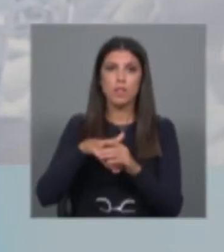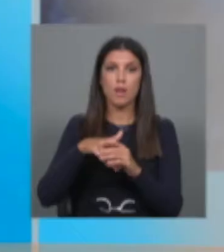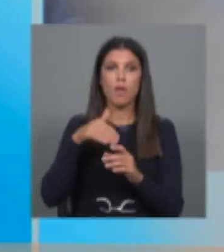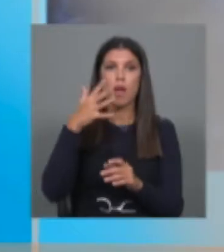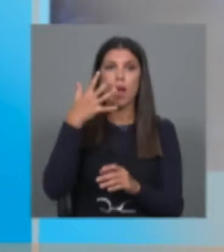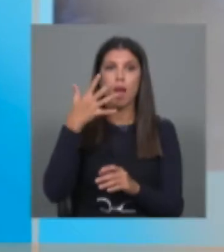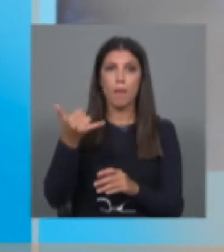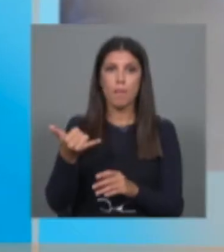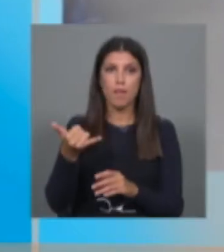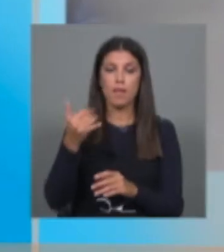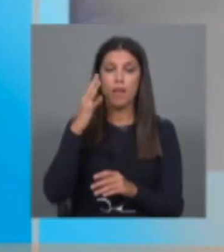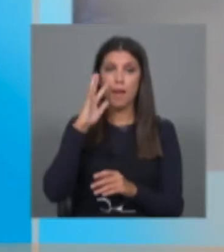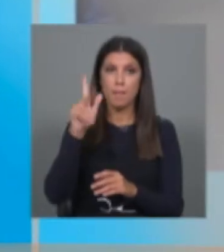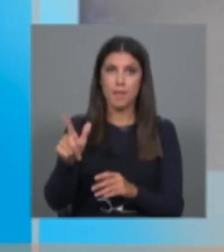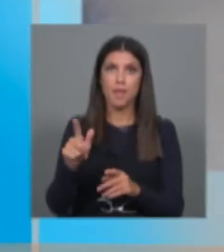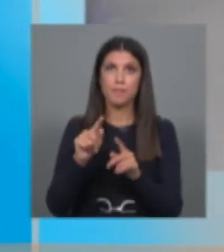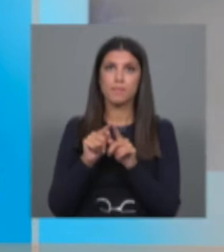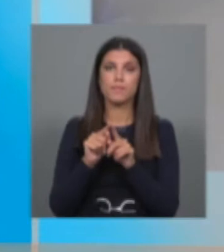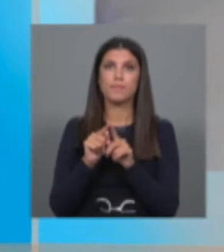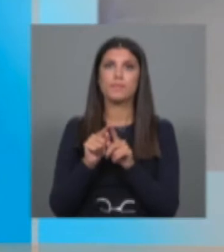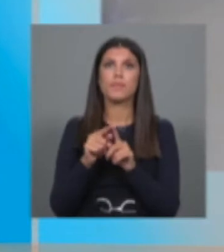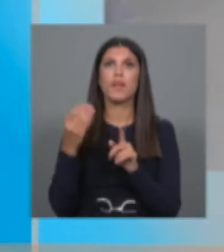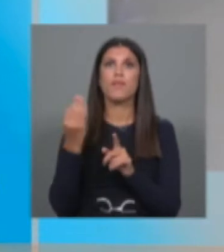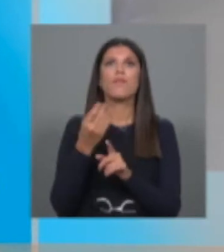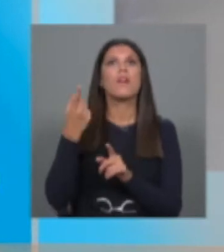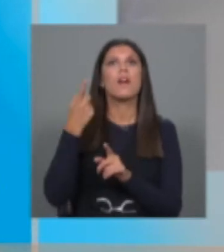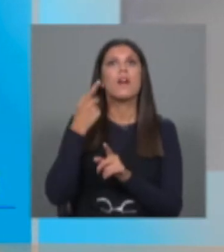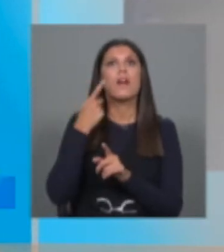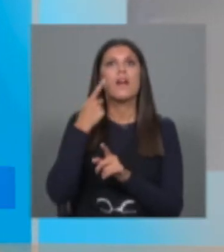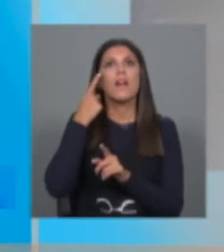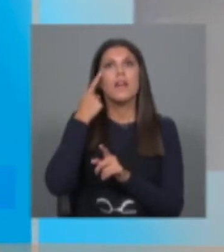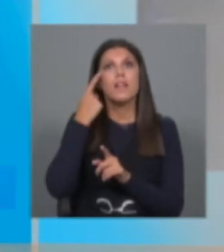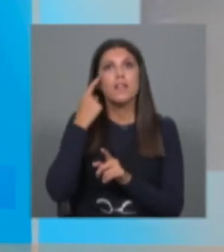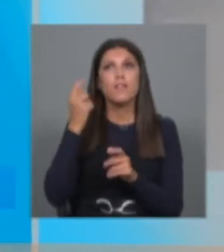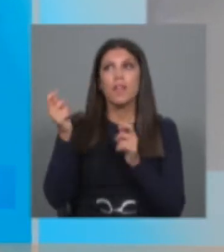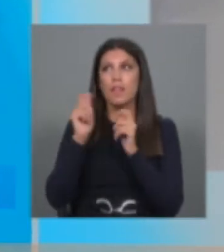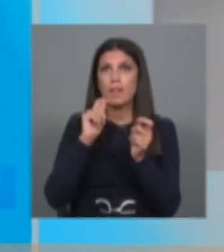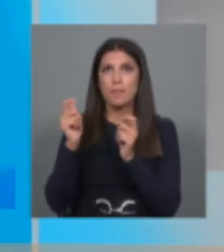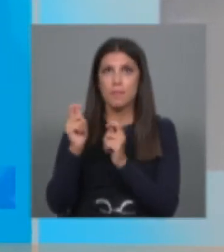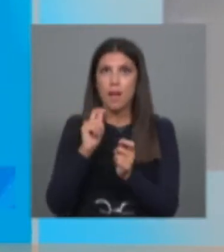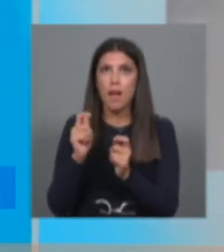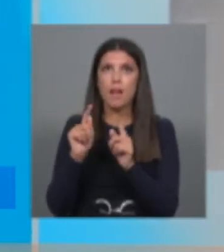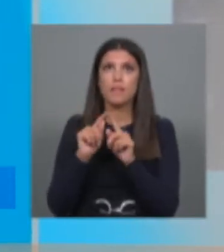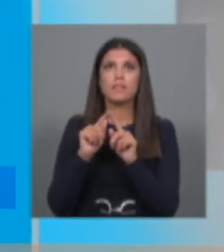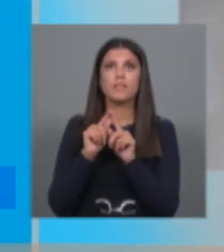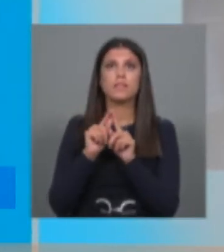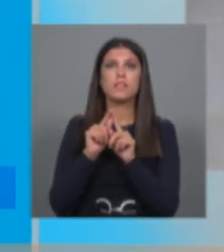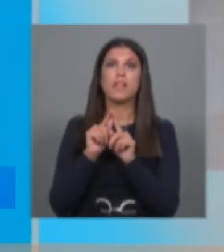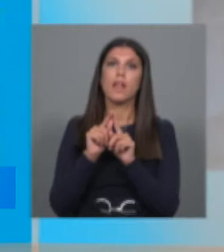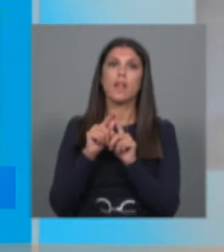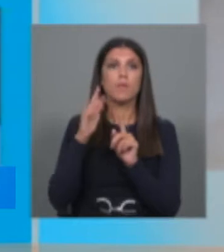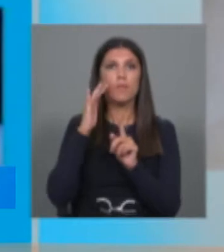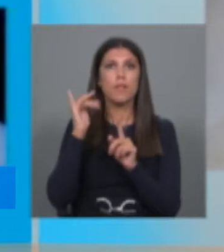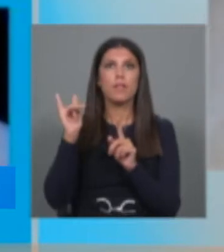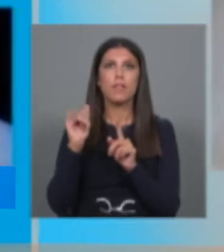Sim, hoje, esta quinta-feira, é o debate dessa iniciativa popular de referendo, que é uma possibilidade